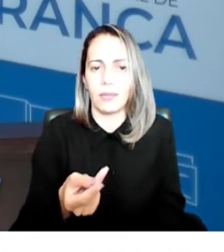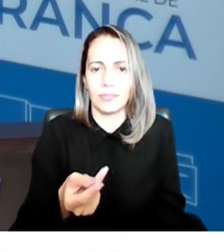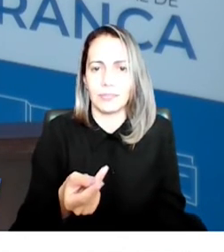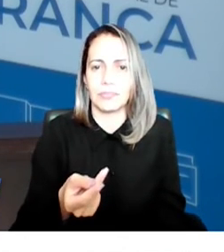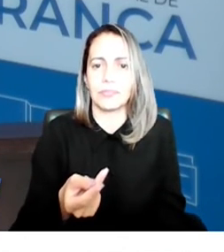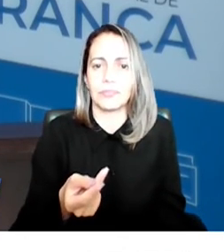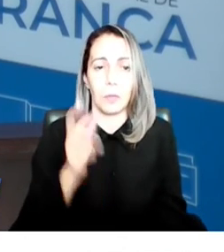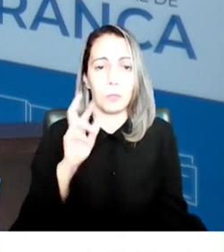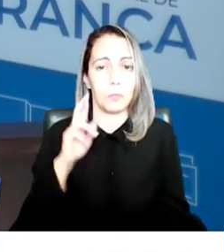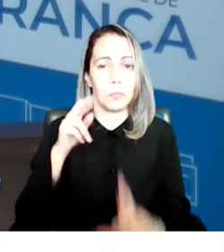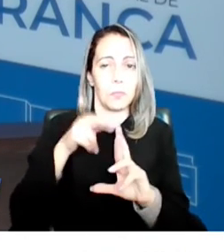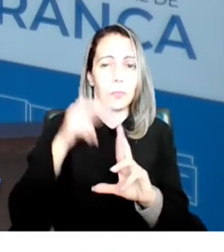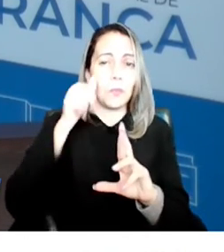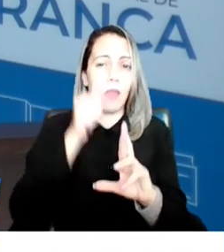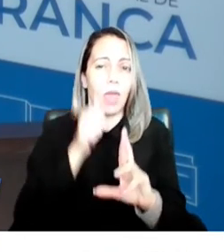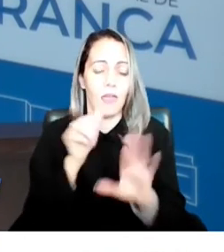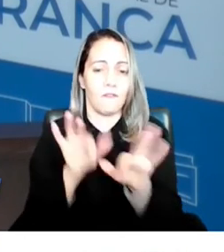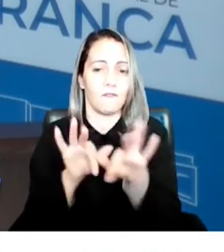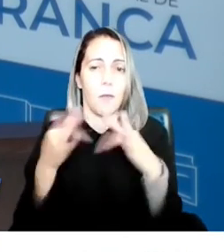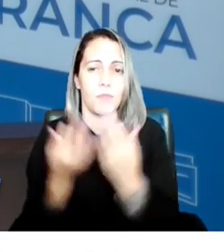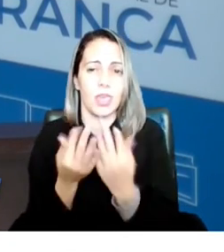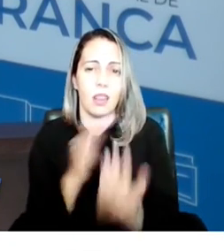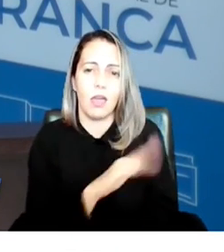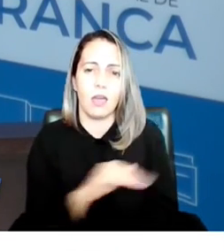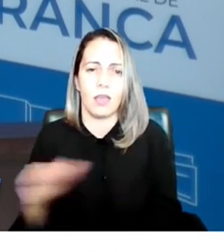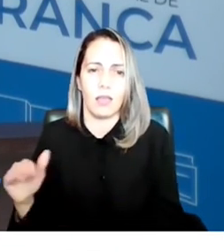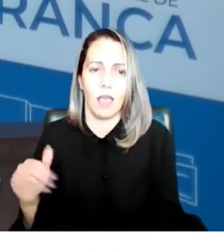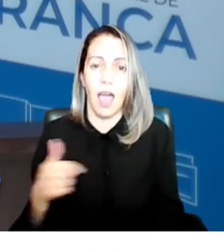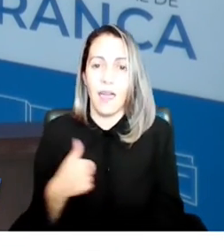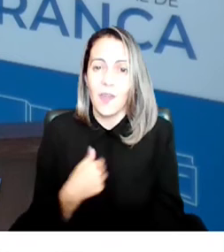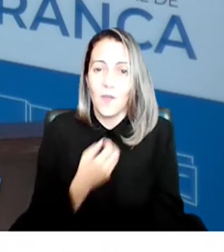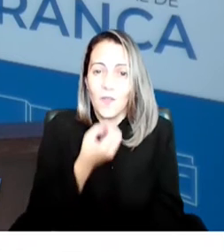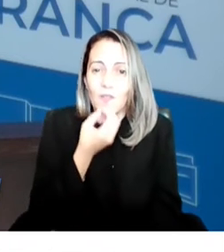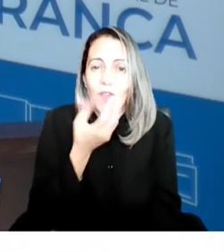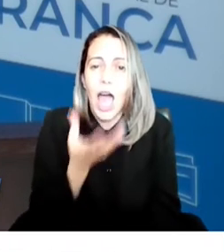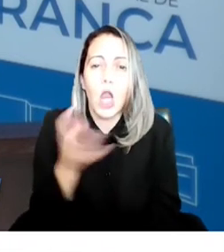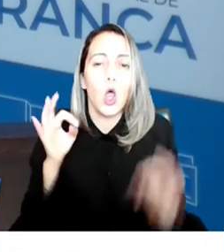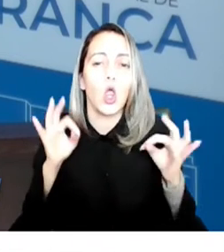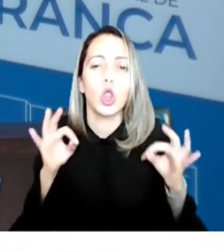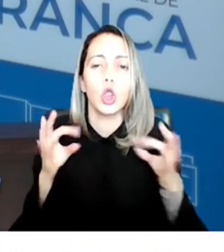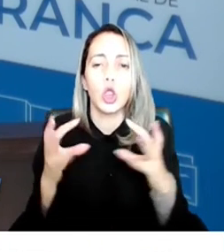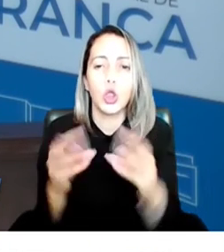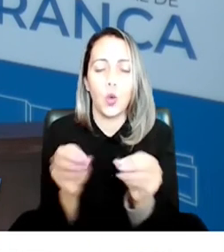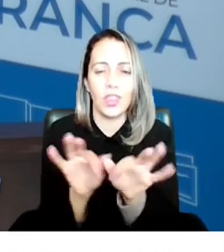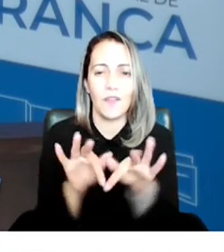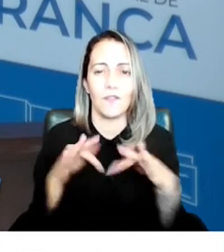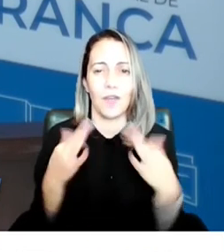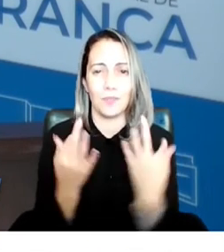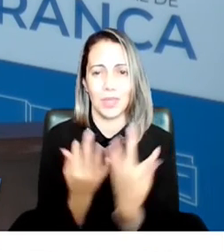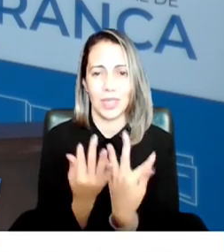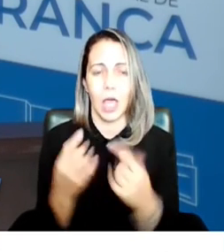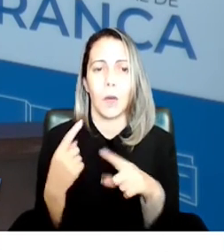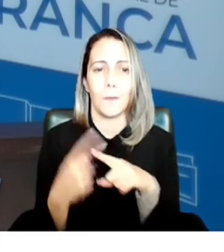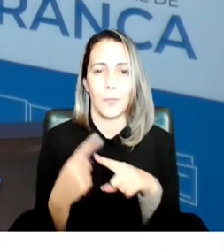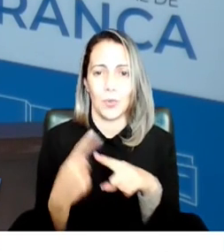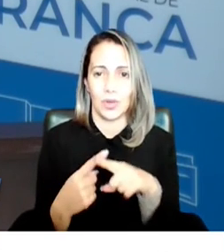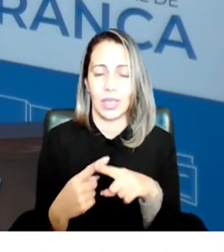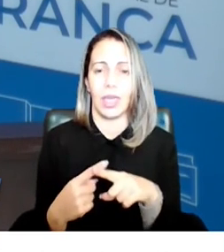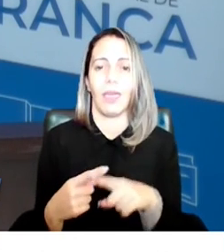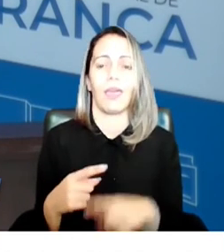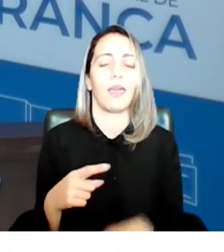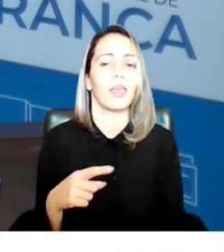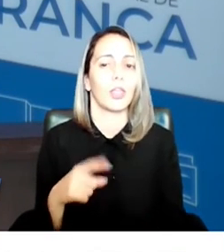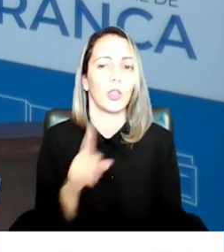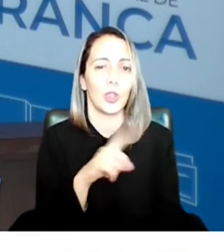das famílias, senhores, eu falo de todas as famílias, porque ou somos mulheres, ou nascemos de uma mulher,